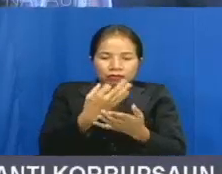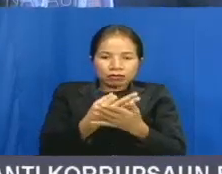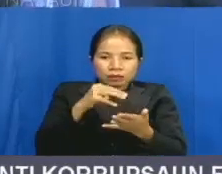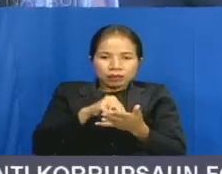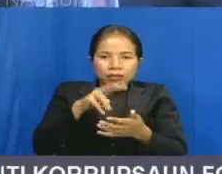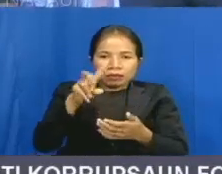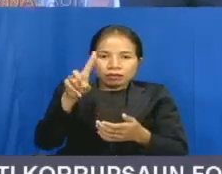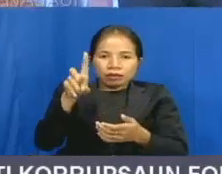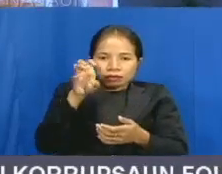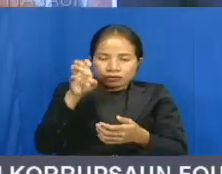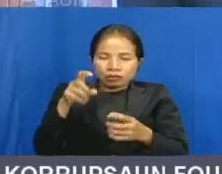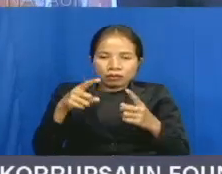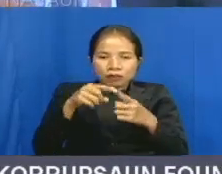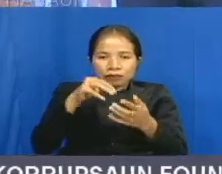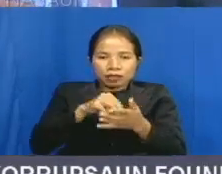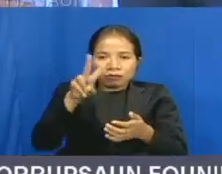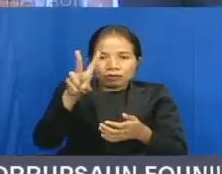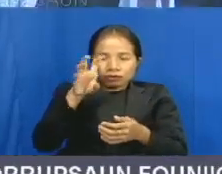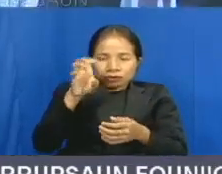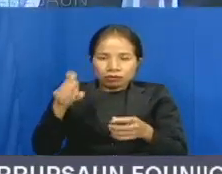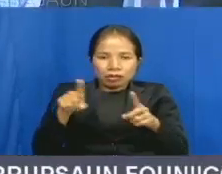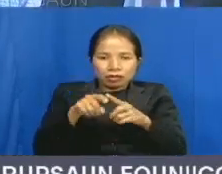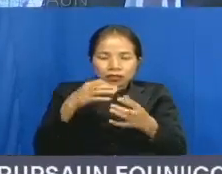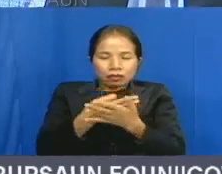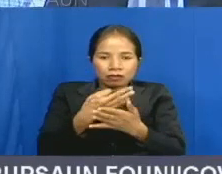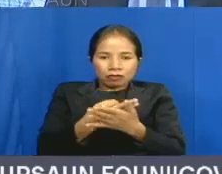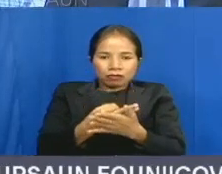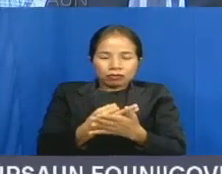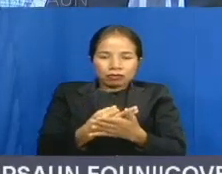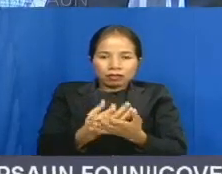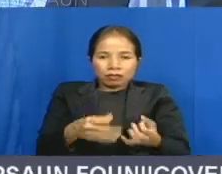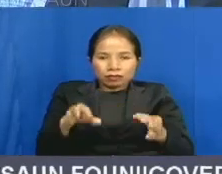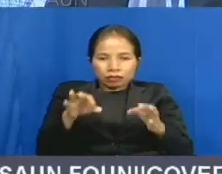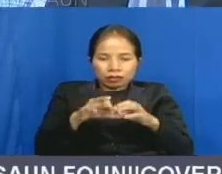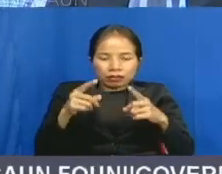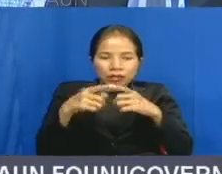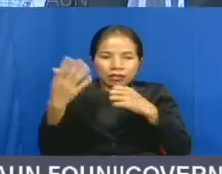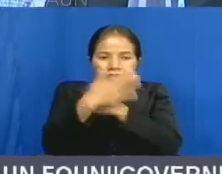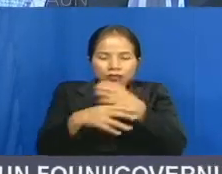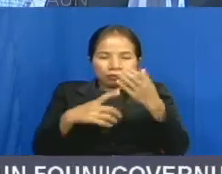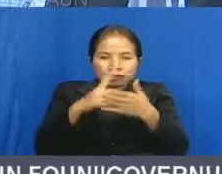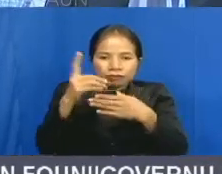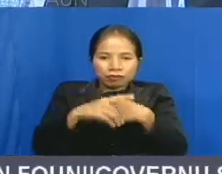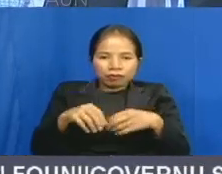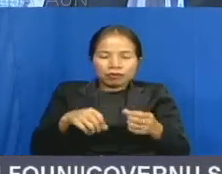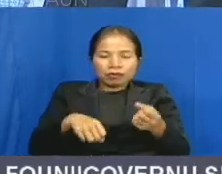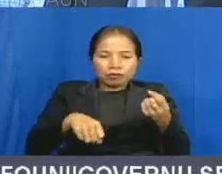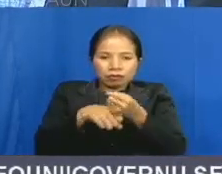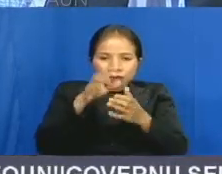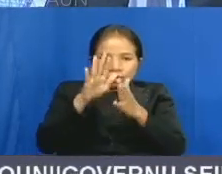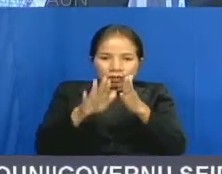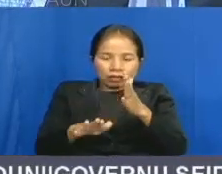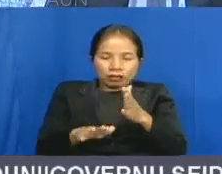milhão atusida, o milhão atusrua. Nudar fundos apropriado o país subdesenvolvido sira, o de contribuir para